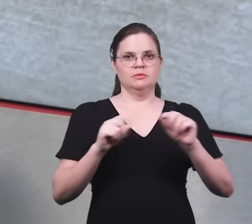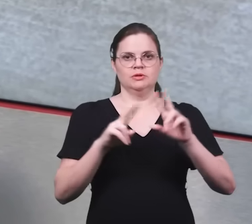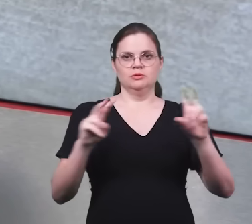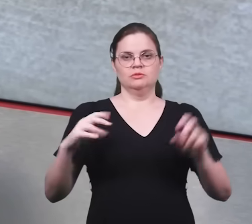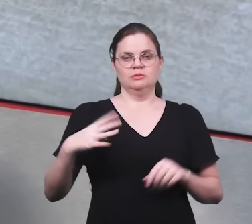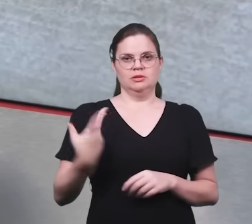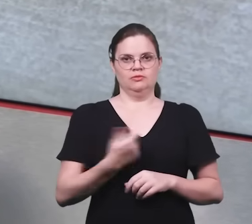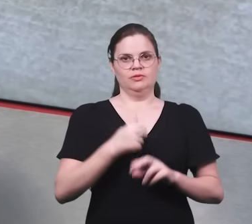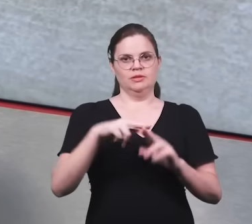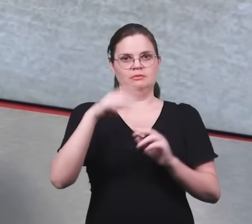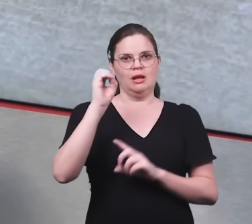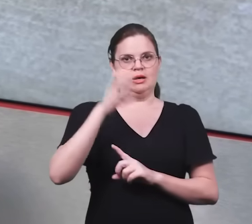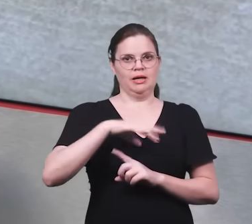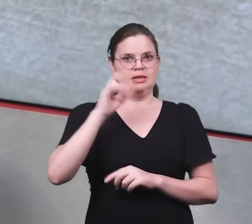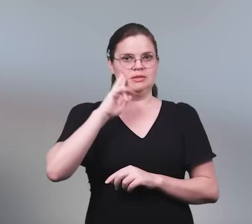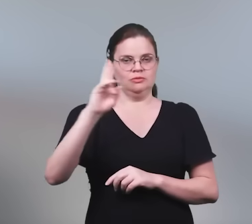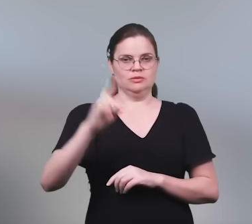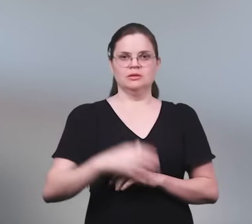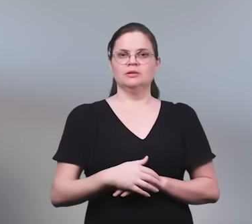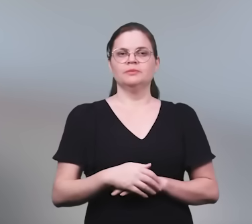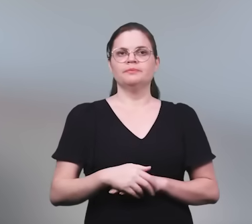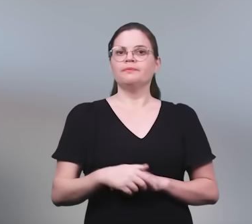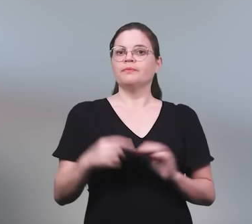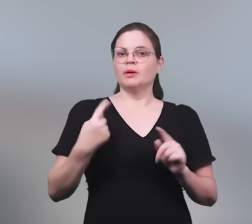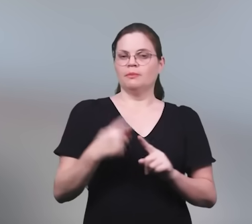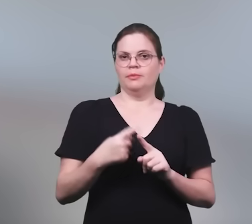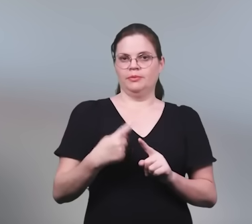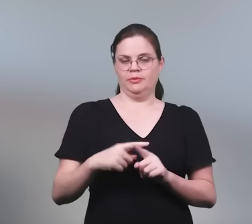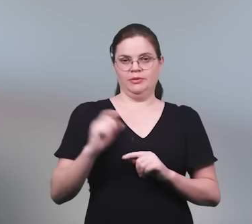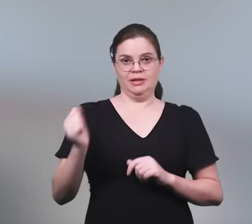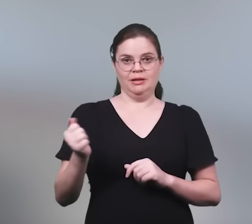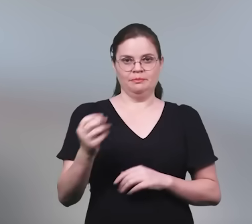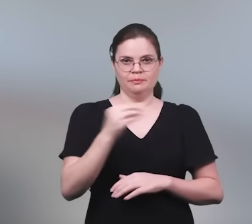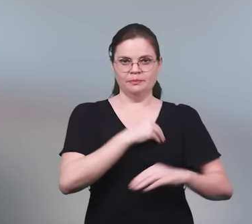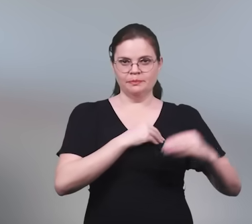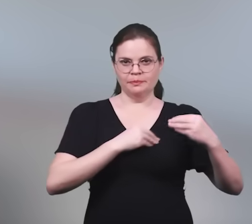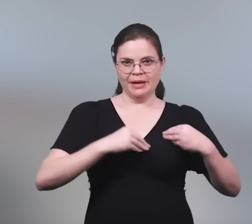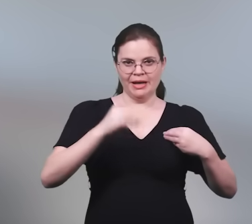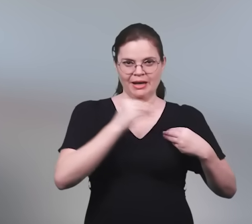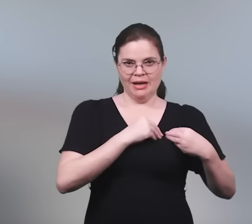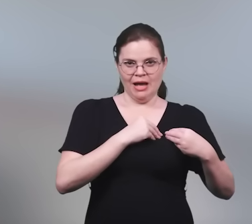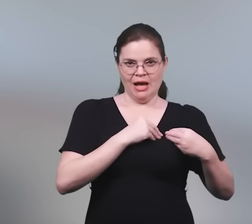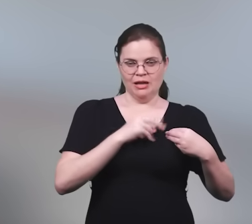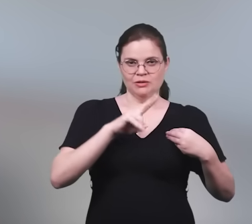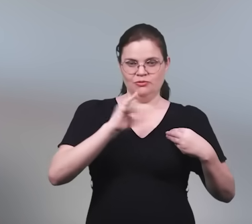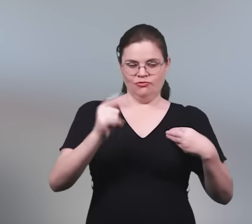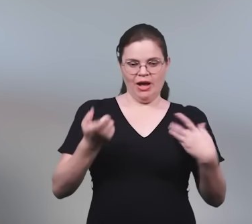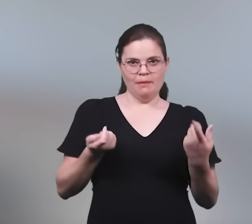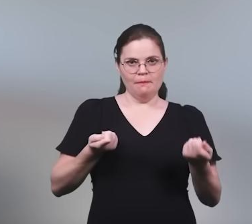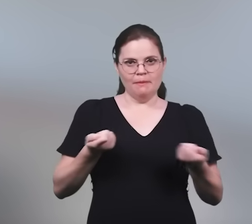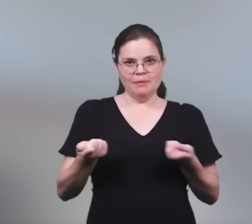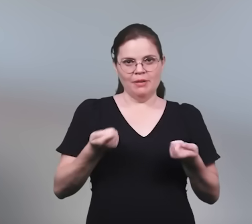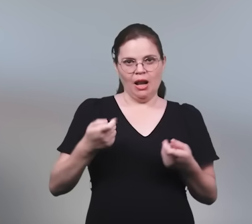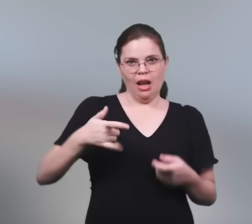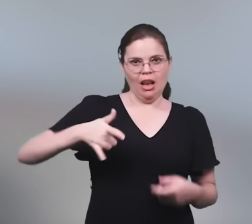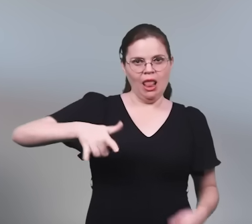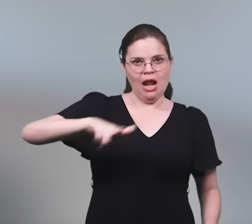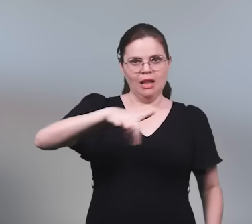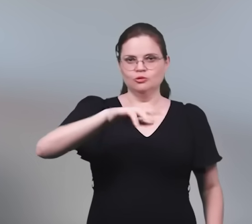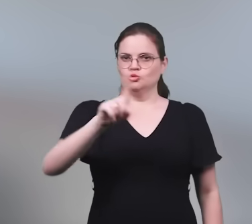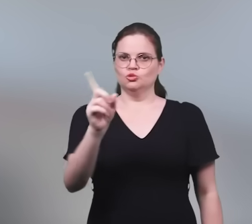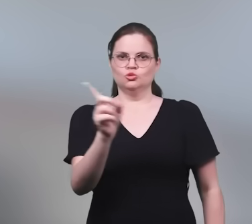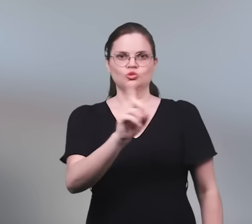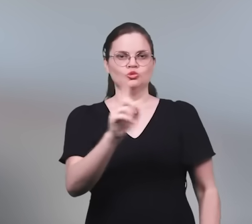salvação pela graça do Senhor. Ele disse assim: porque o pecado não terá domínio sobre vós,